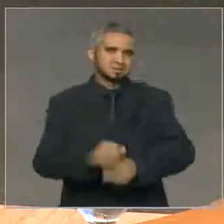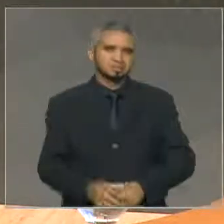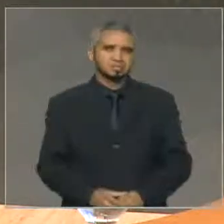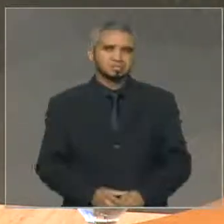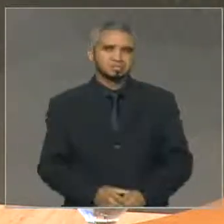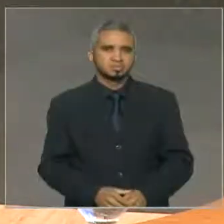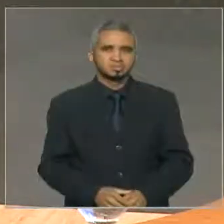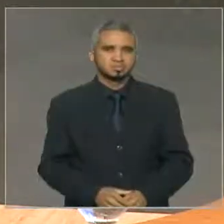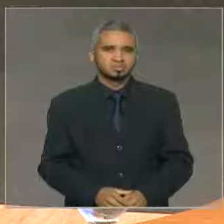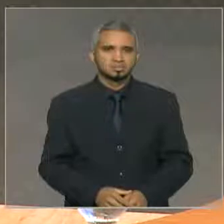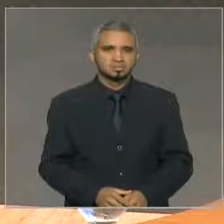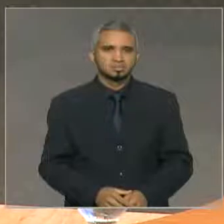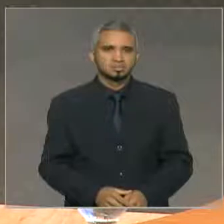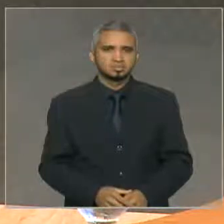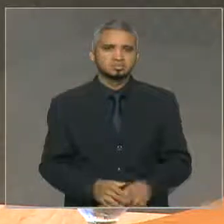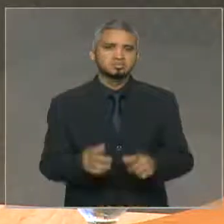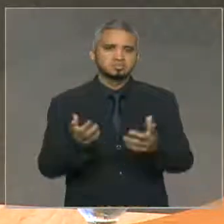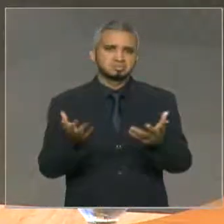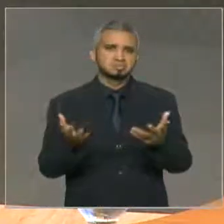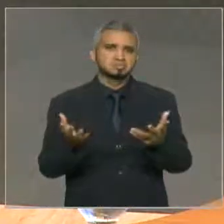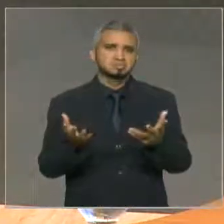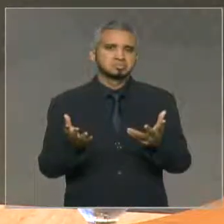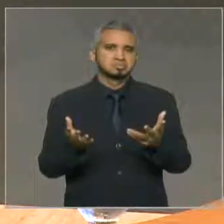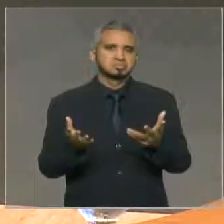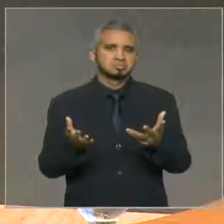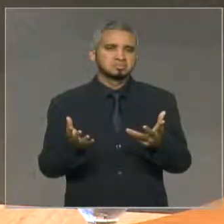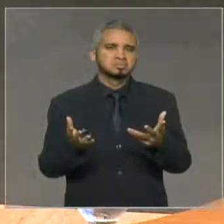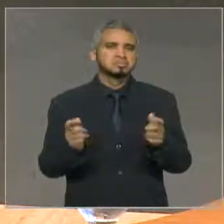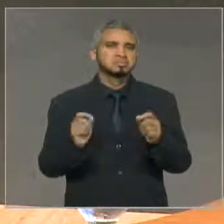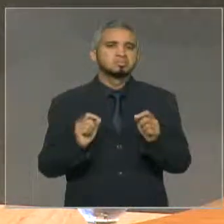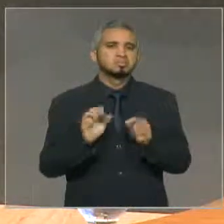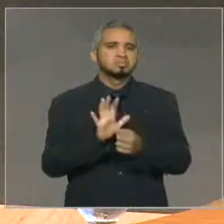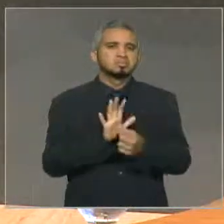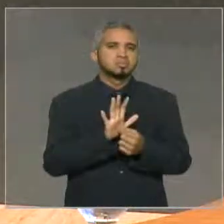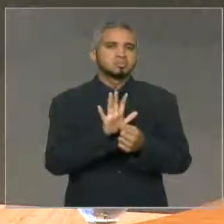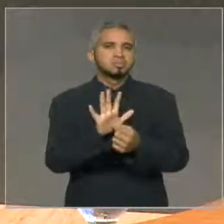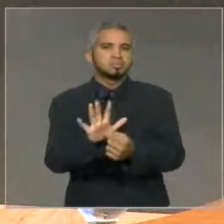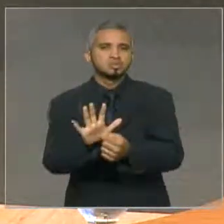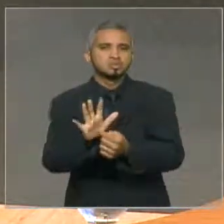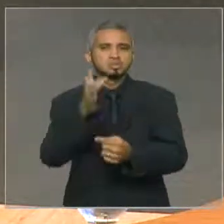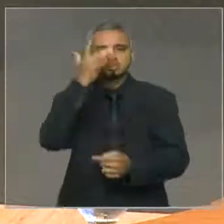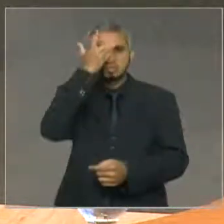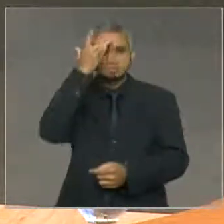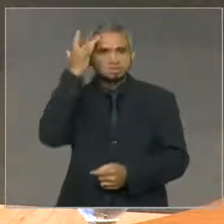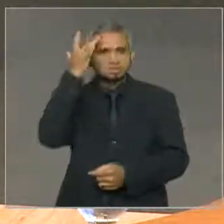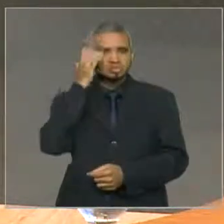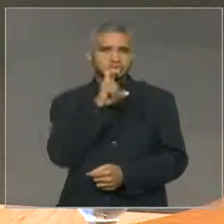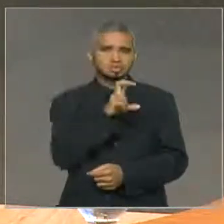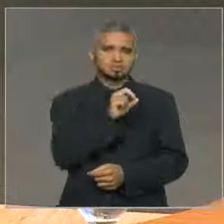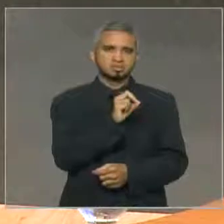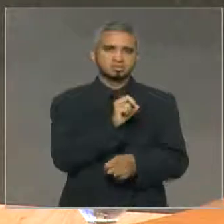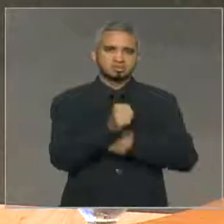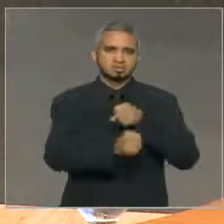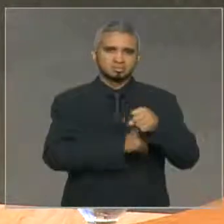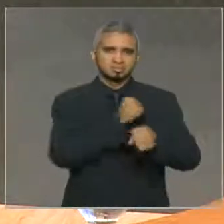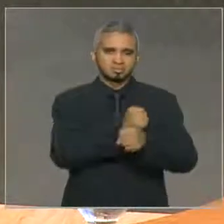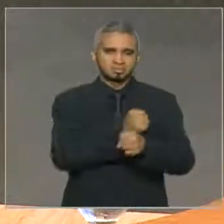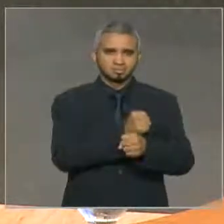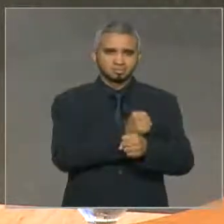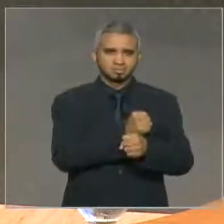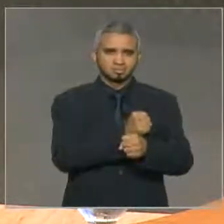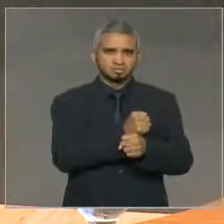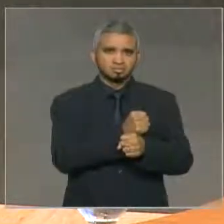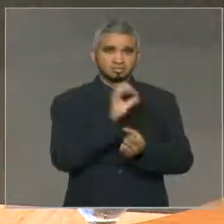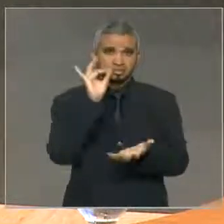forma passa-se para o público como alguém de 50 anos. Em verdade,